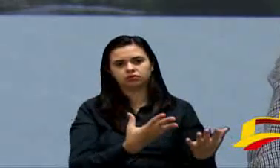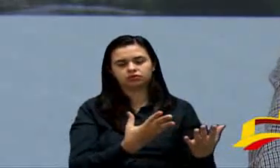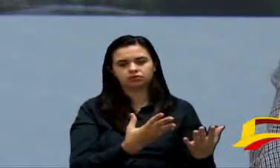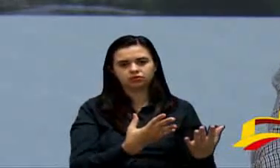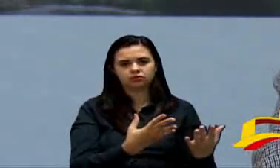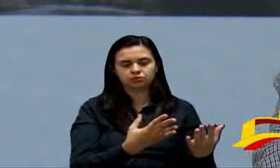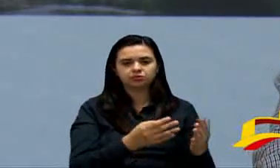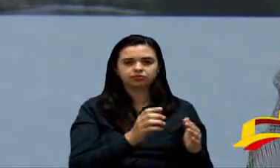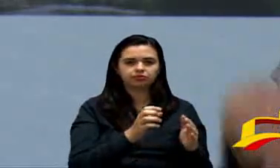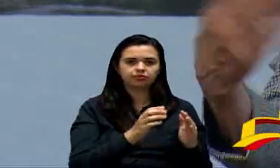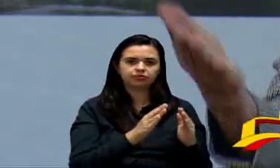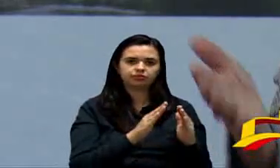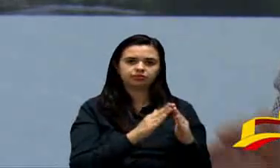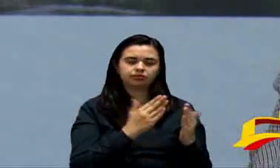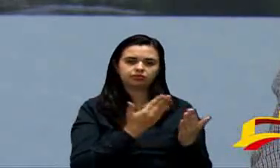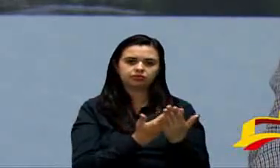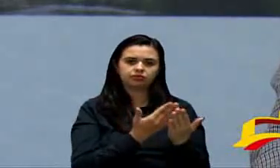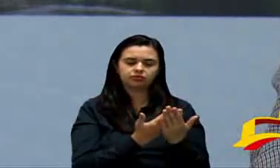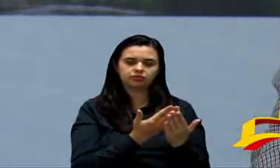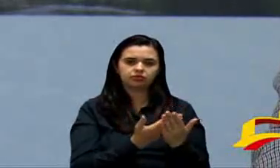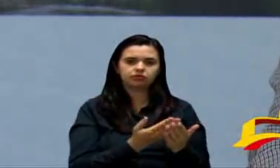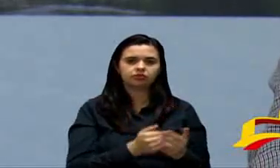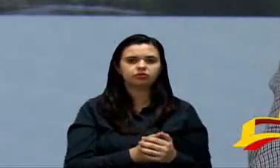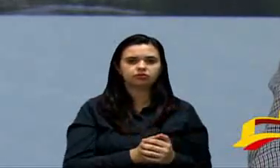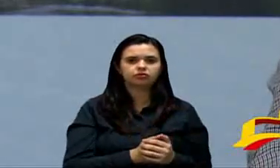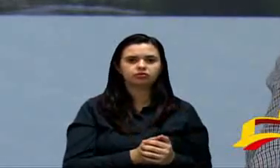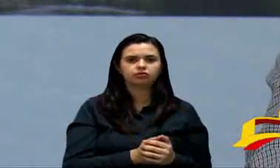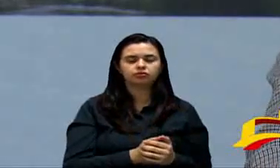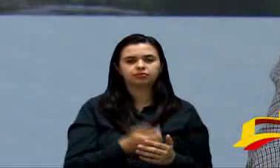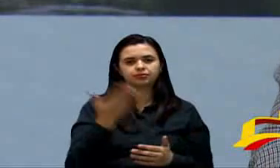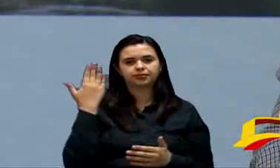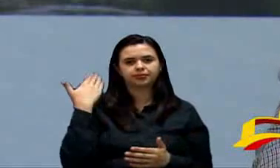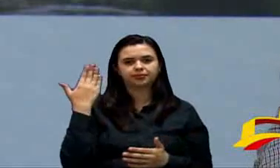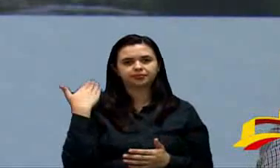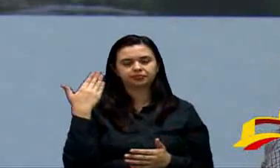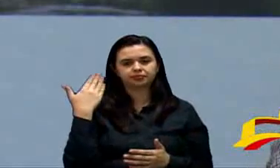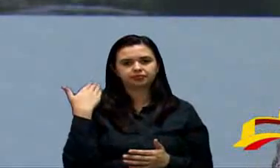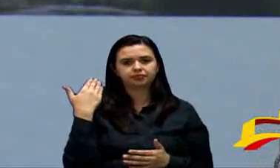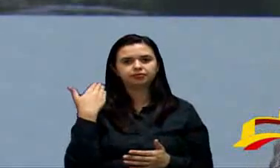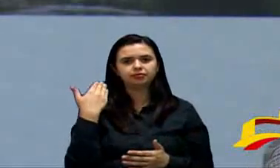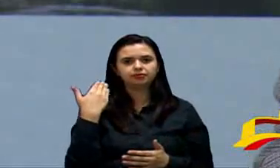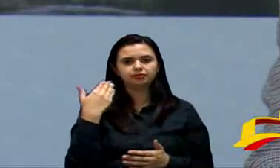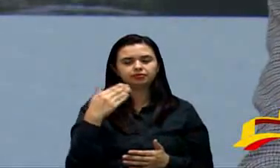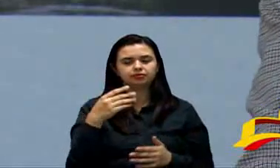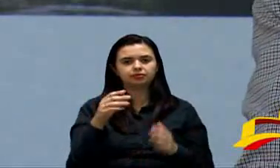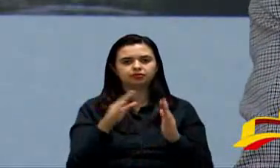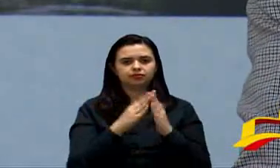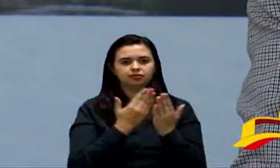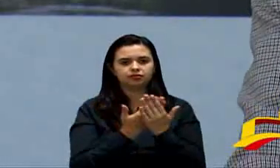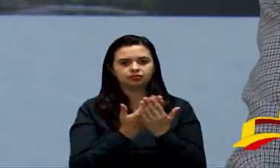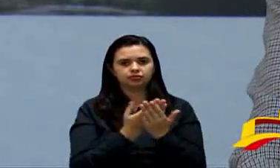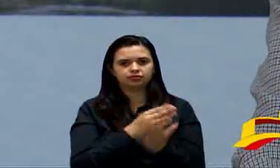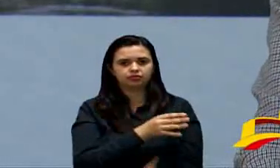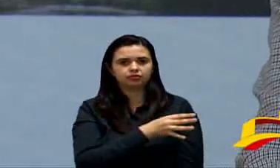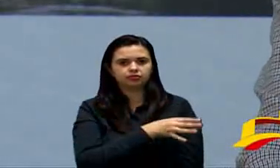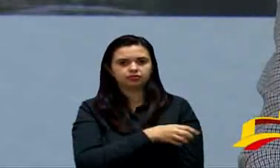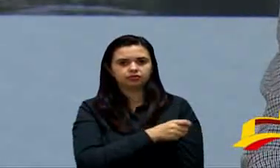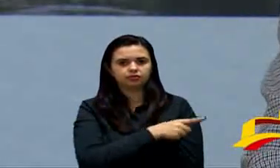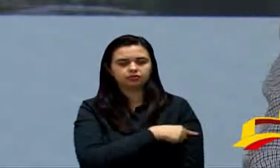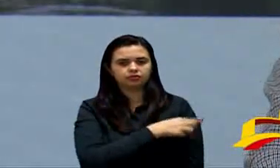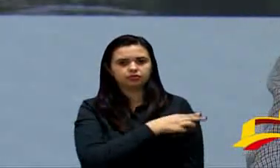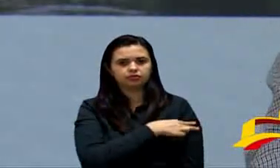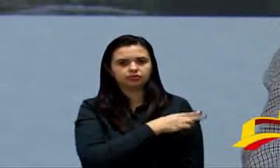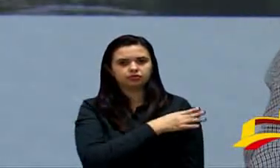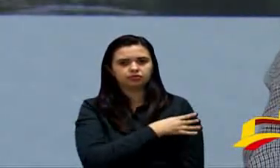deixou de ocupar o prédio onde tinha a escola de ensino fundamental. O vereador Salatiel conhece, onde nós temos